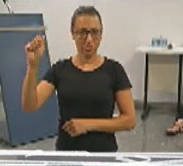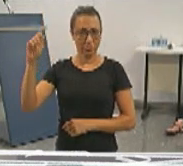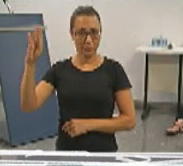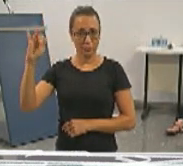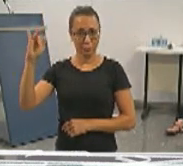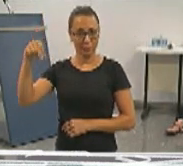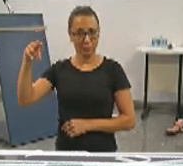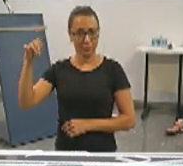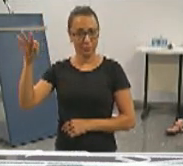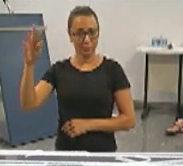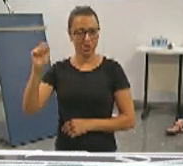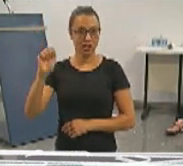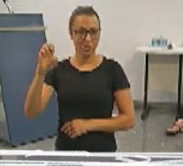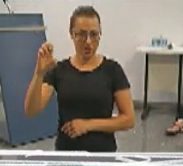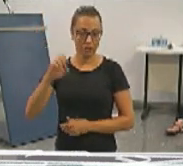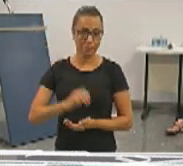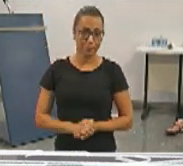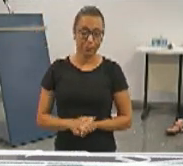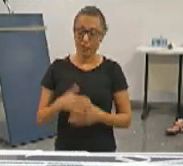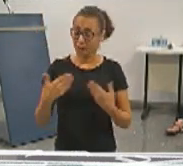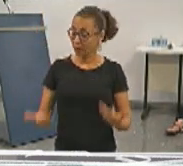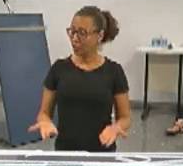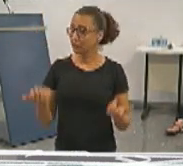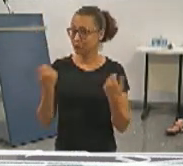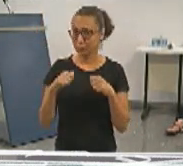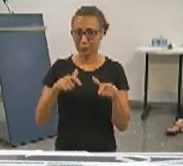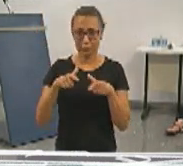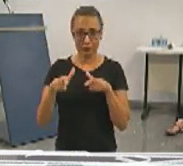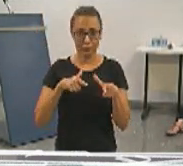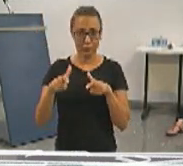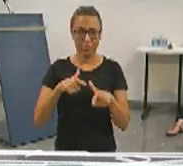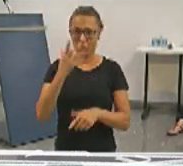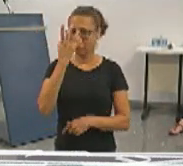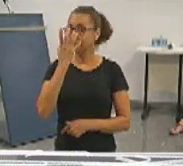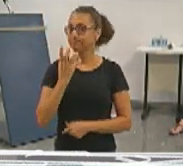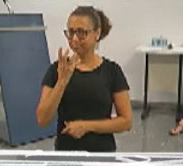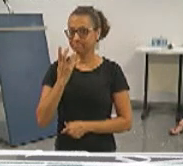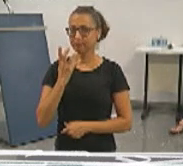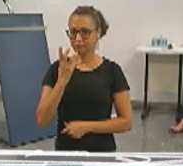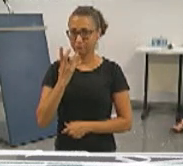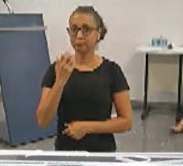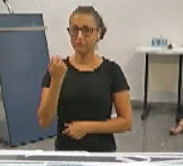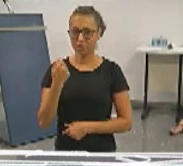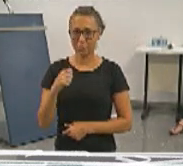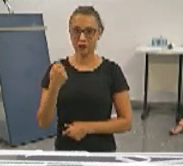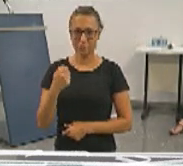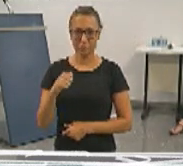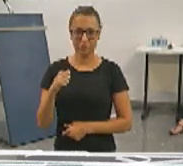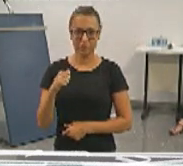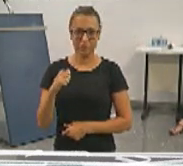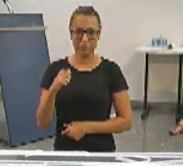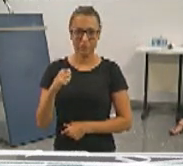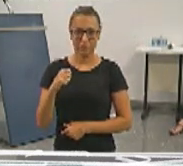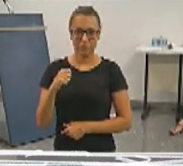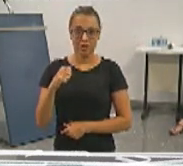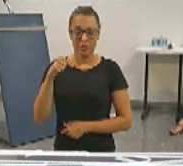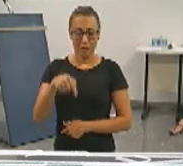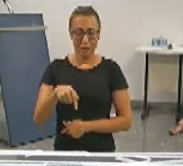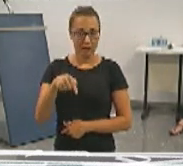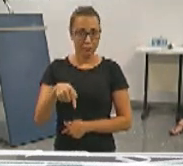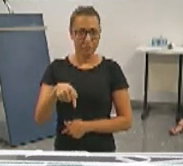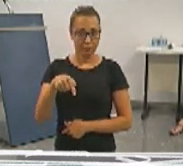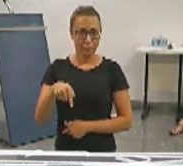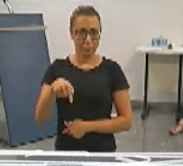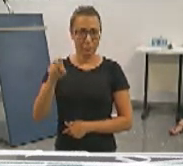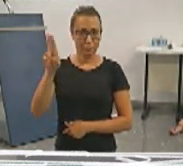Então, nós temos que ter um trabalho sério, um trabalho aqui dentro,